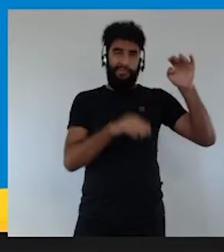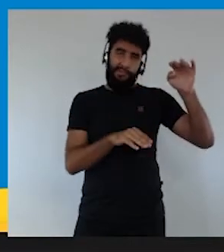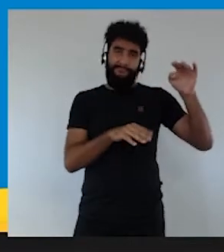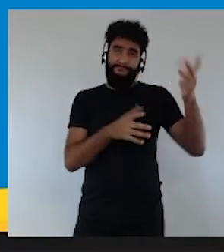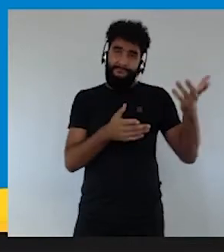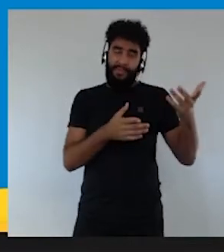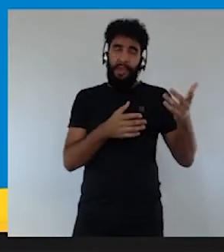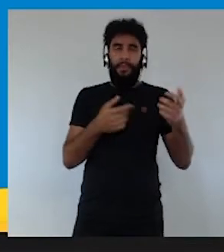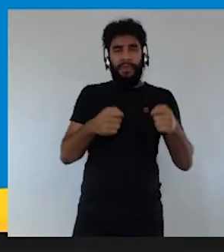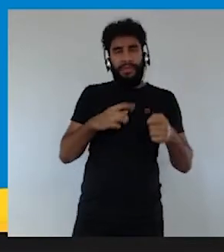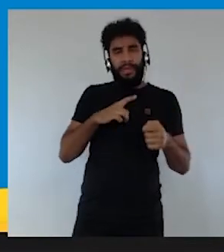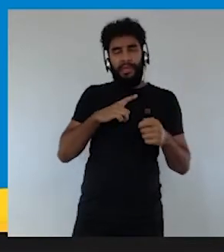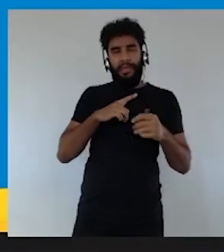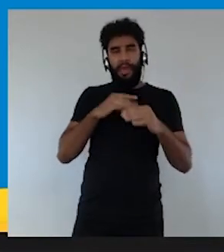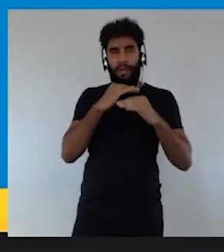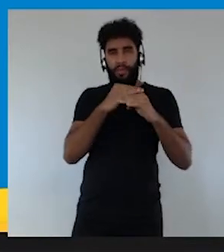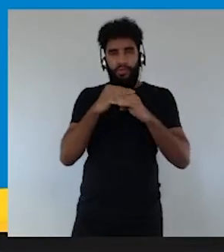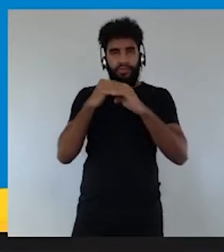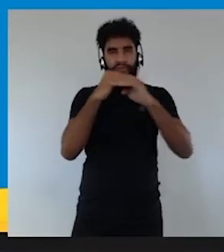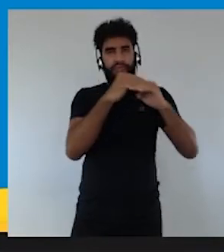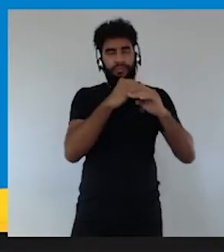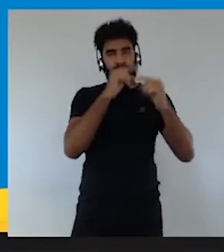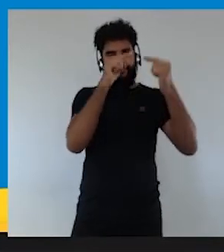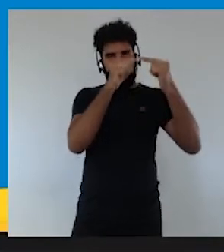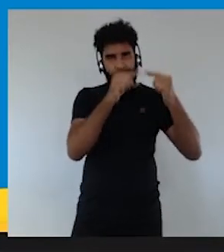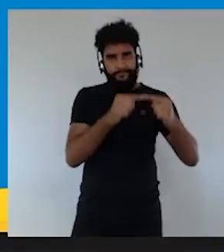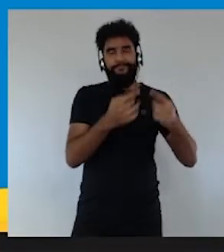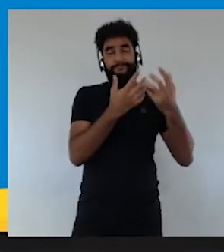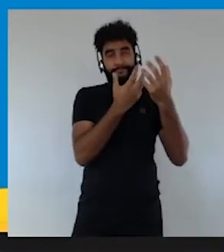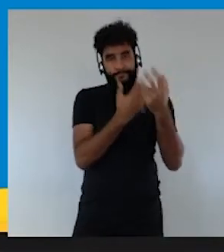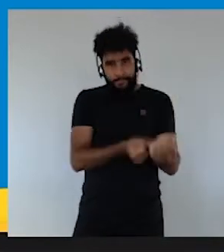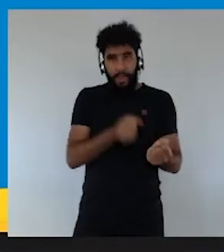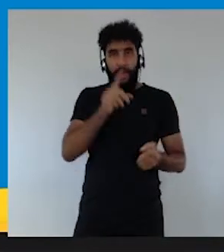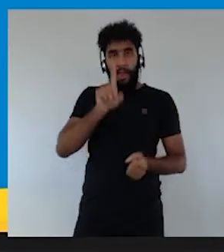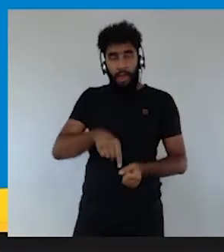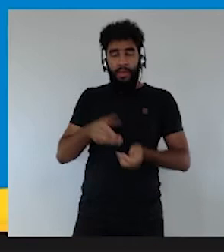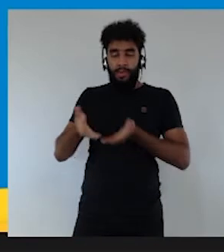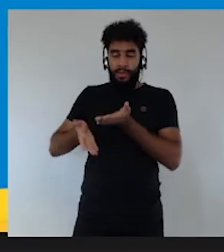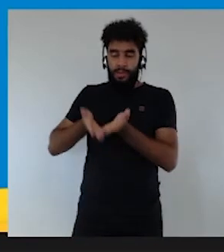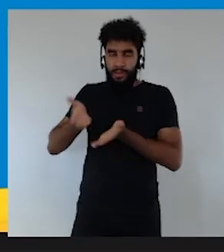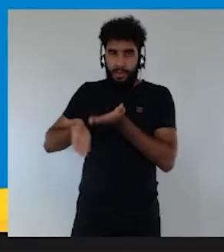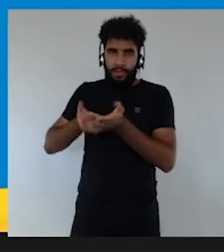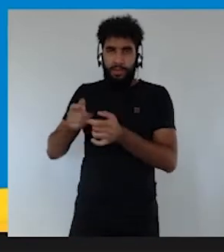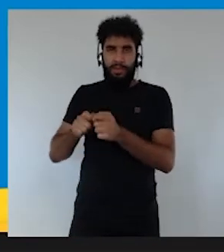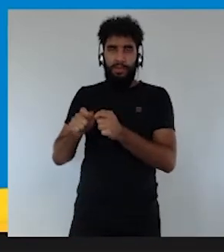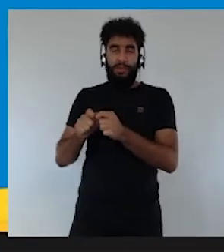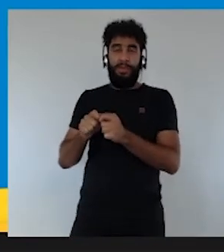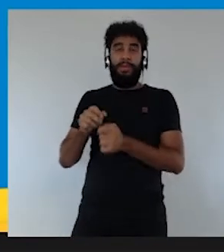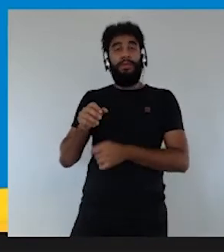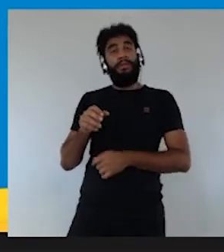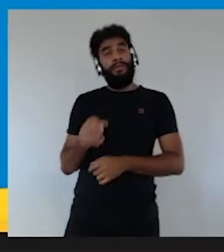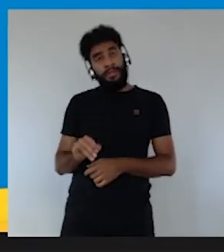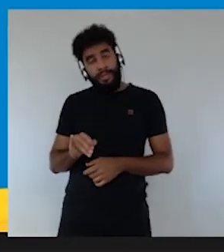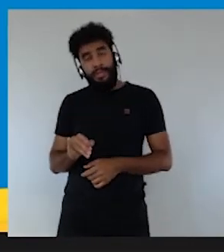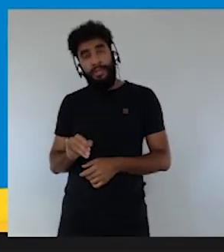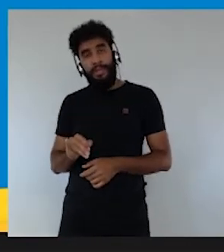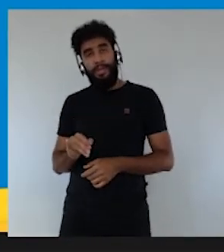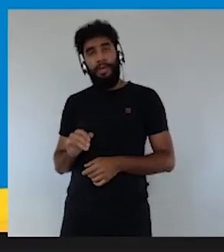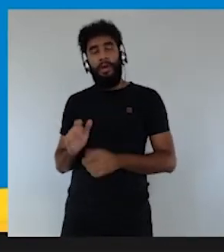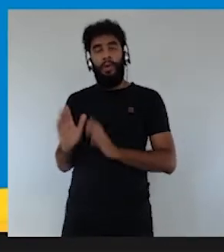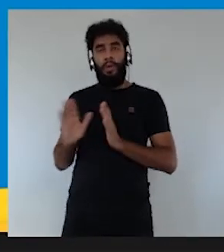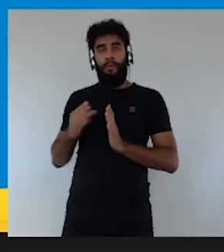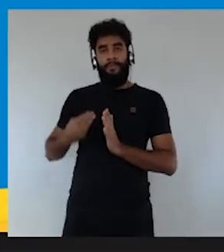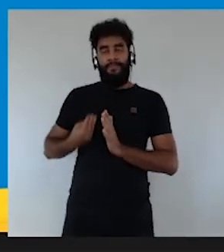importante obter o consenso das partes se esse vai ser o tratamento que se vai dar quando uma parte